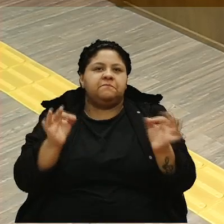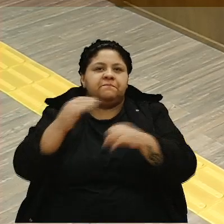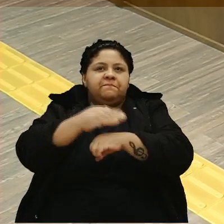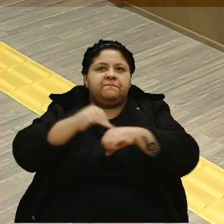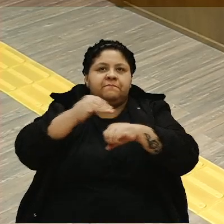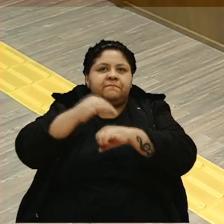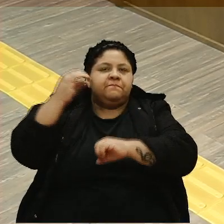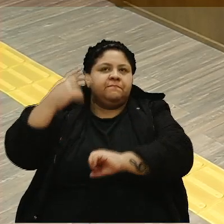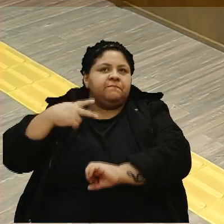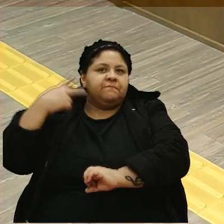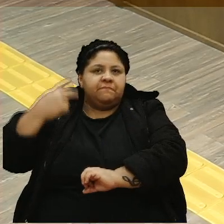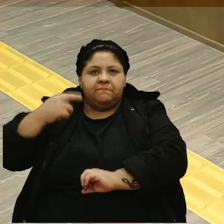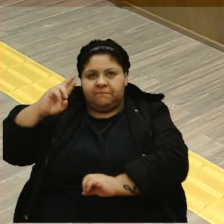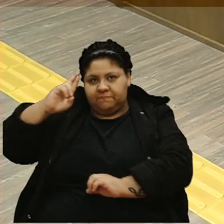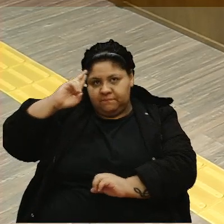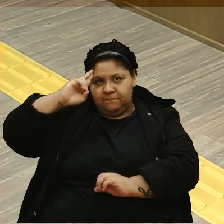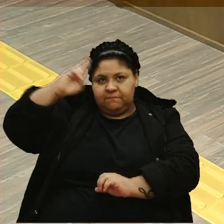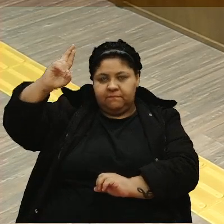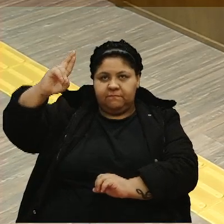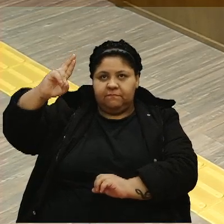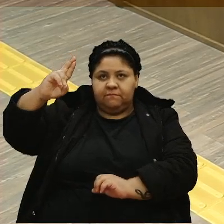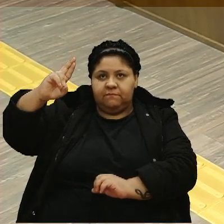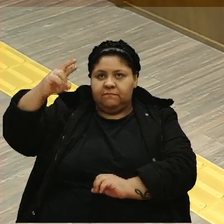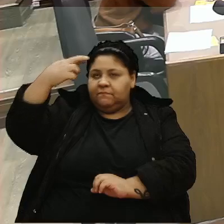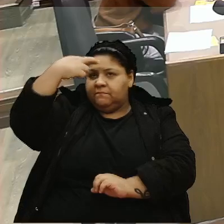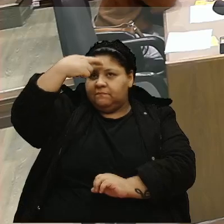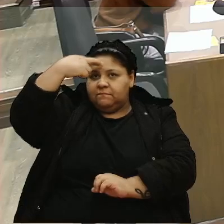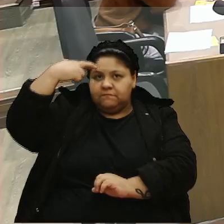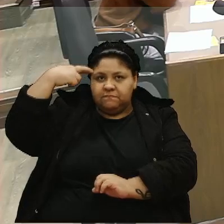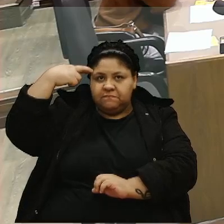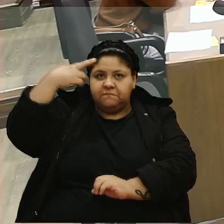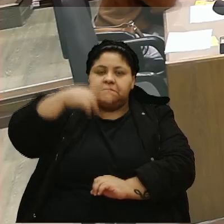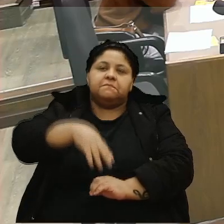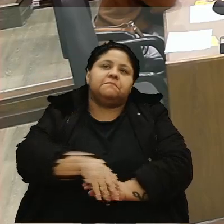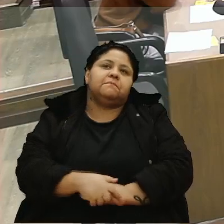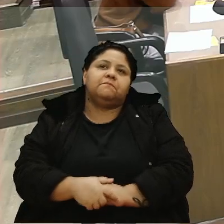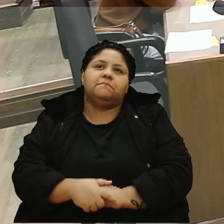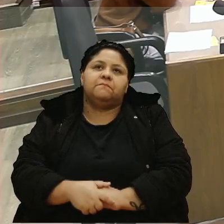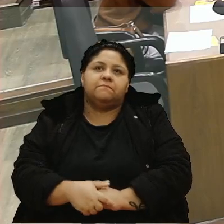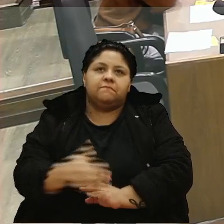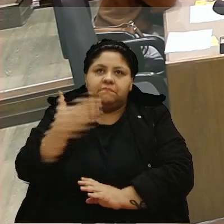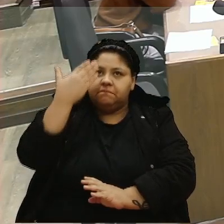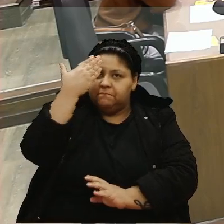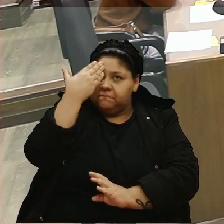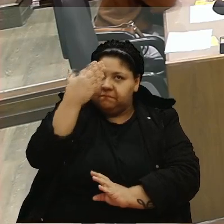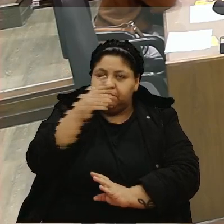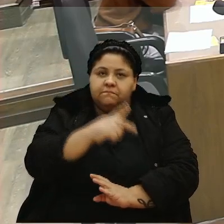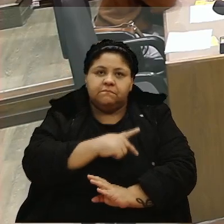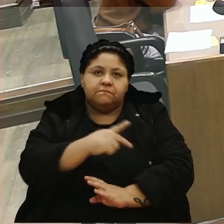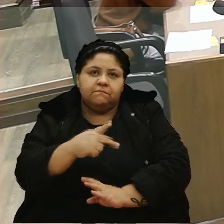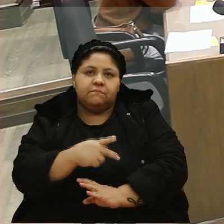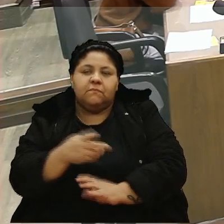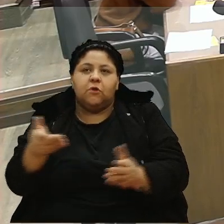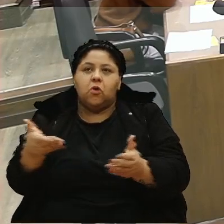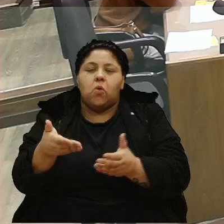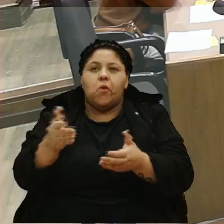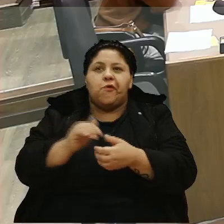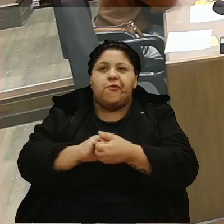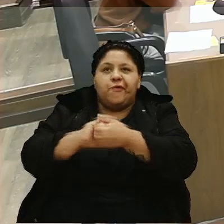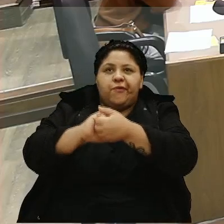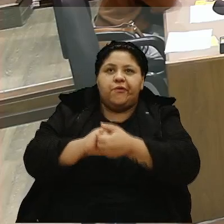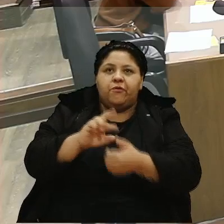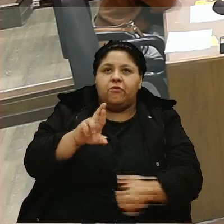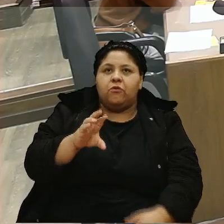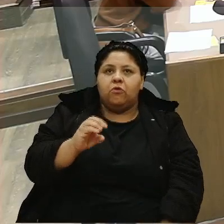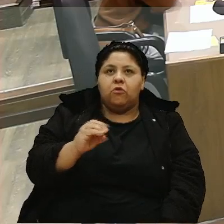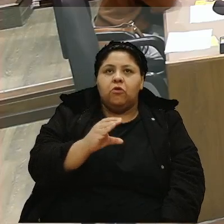vereador, senhor Rafael Malcorra Bueno. Obrigado, presidente. Eu quero saudar o Rocco